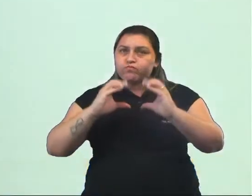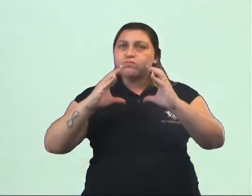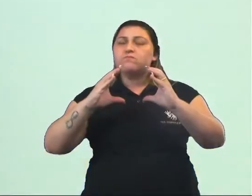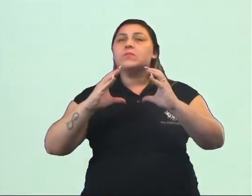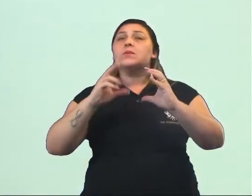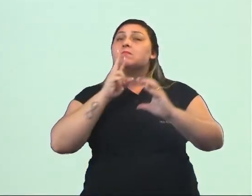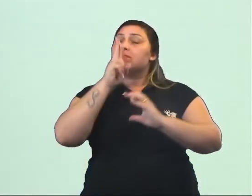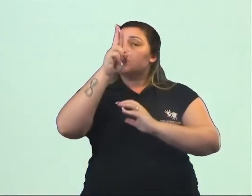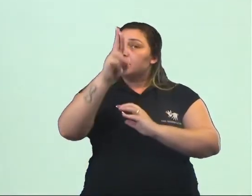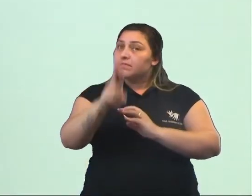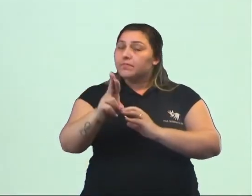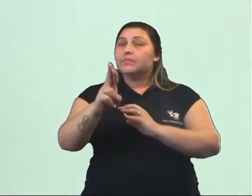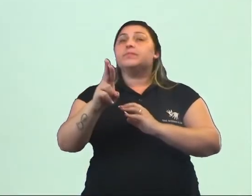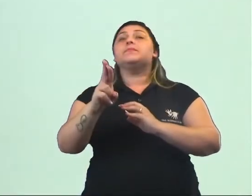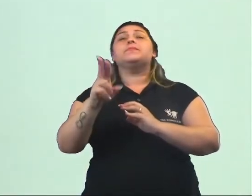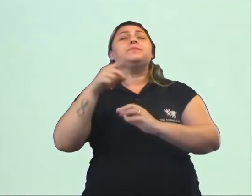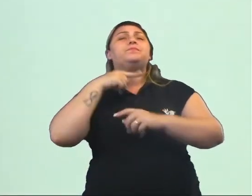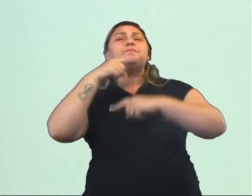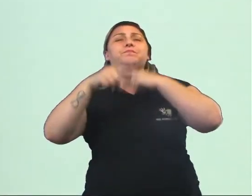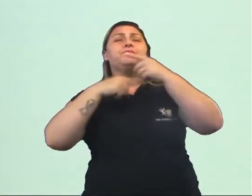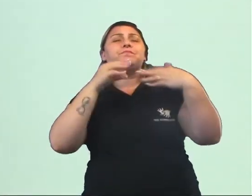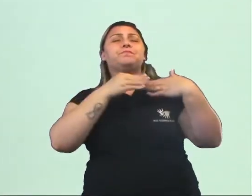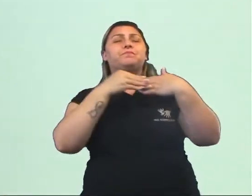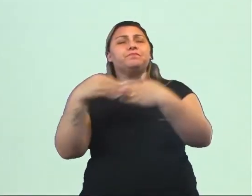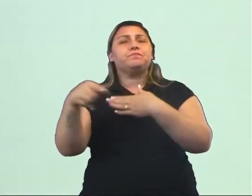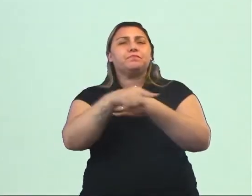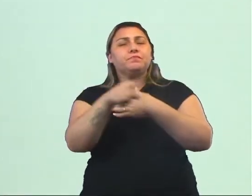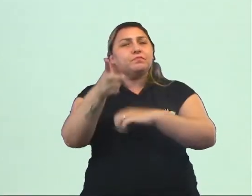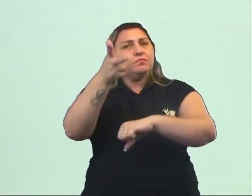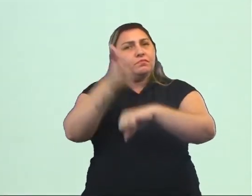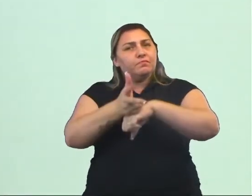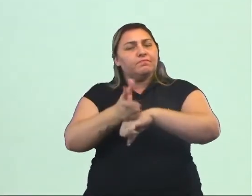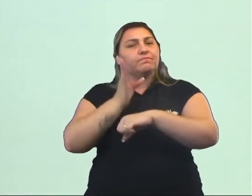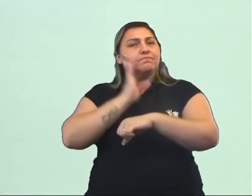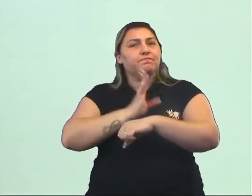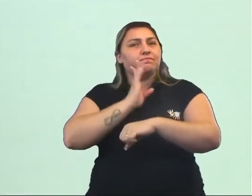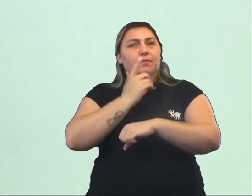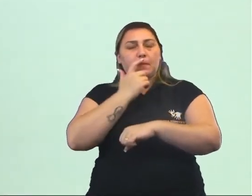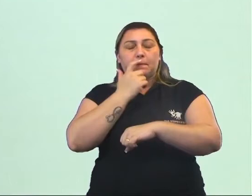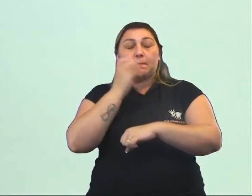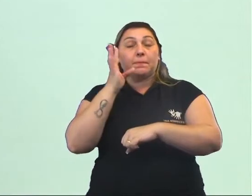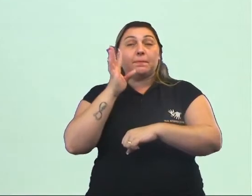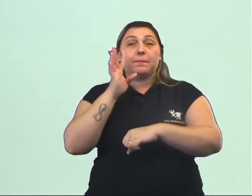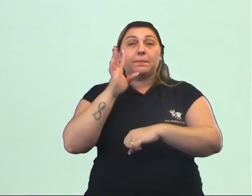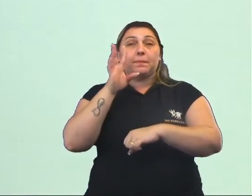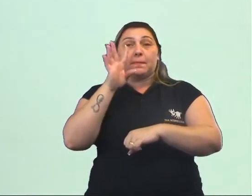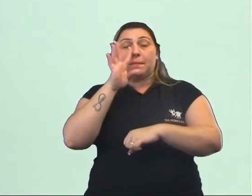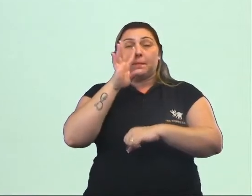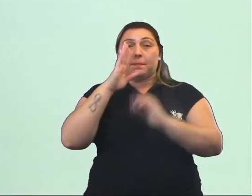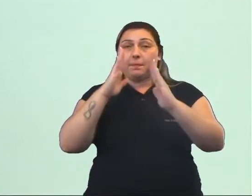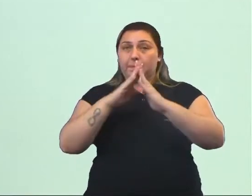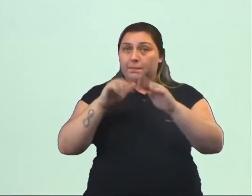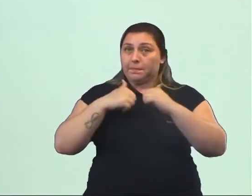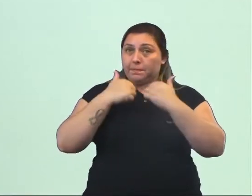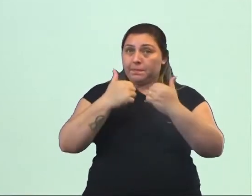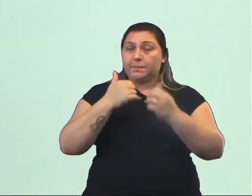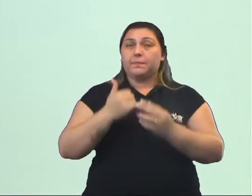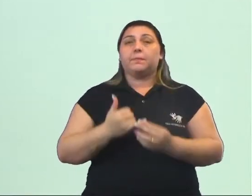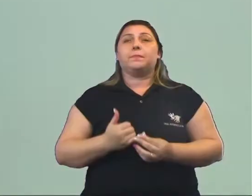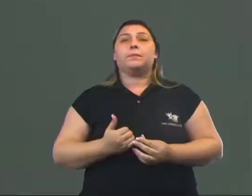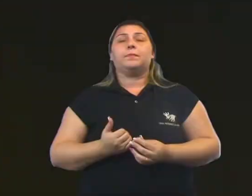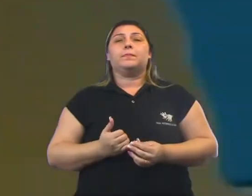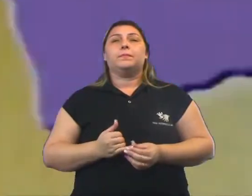E para responder a todas essas dúvidas, eu trouxe para vocês um vídeo bem legal. Assiste aí de casa, tudo bem?